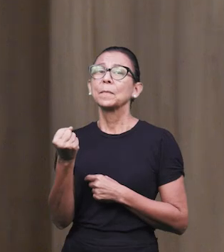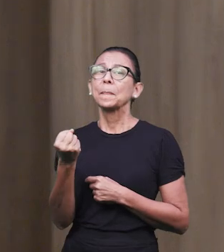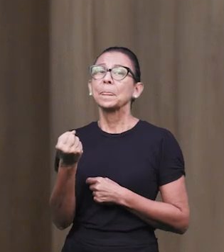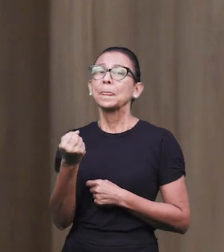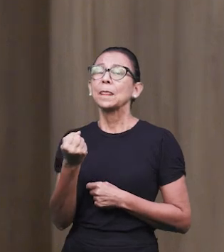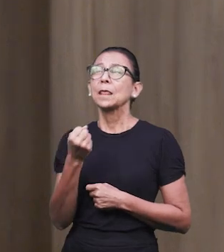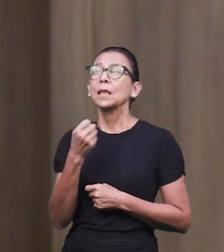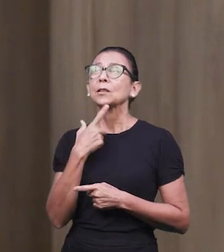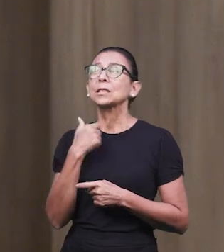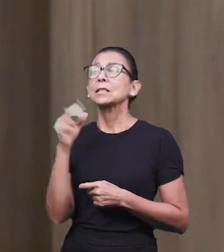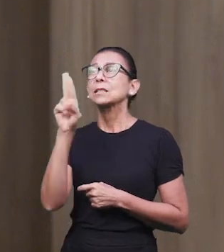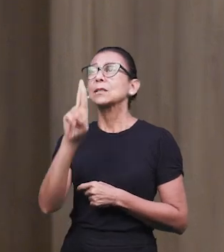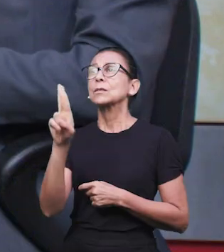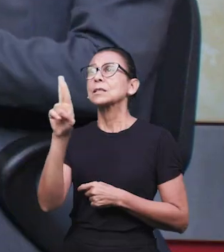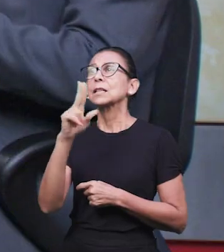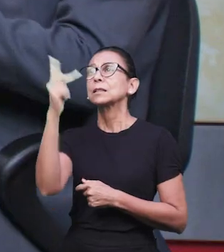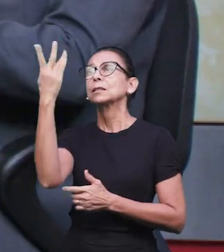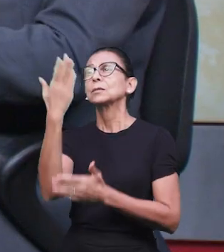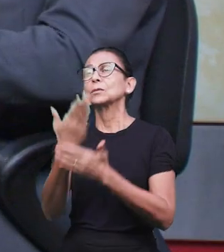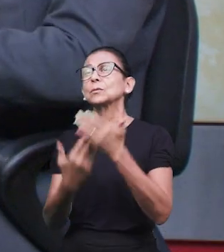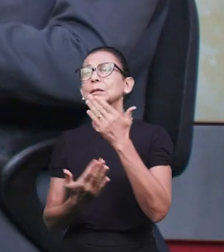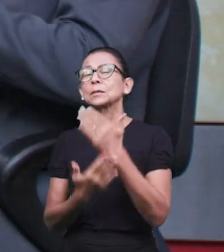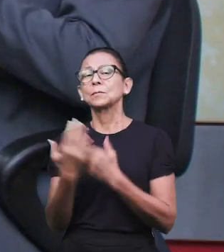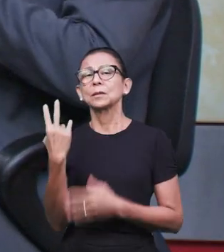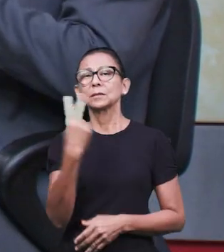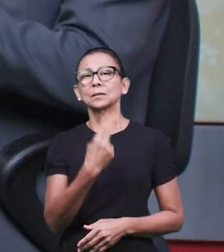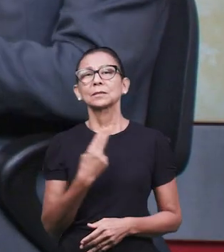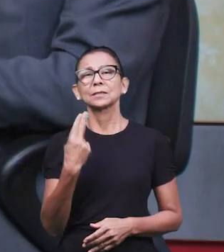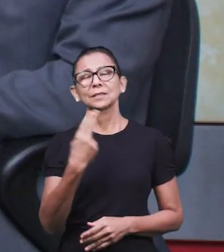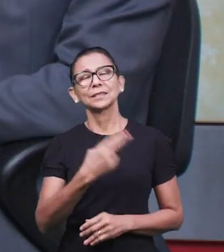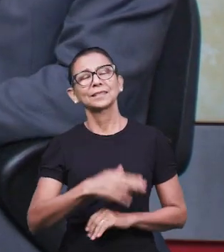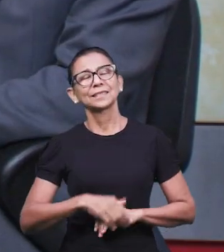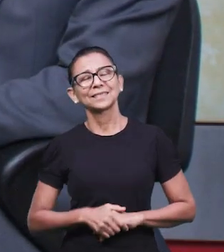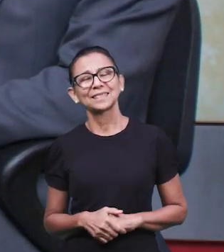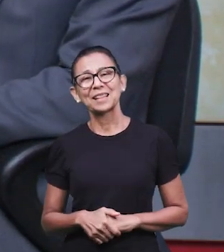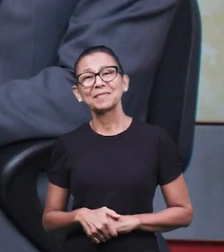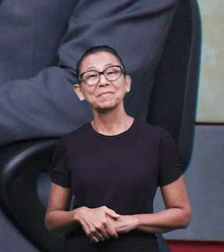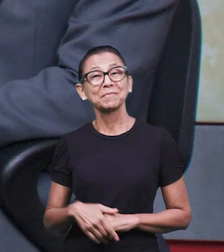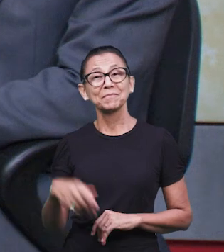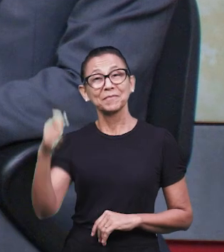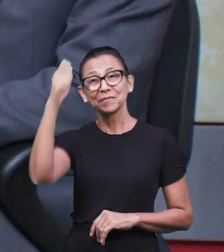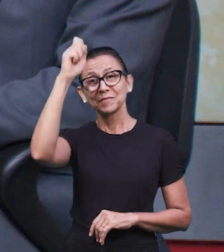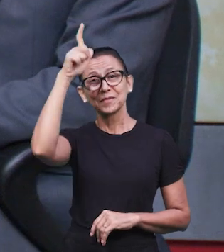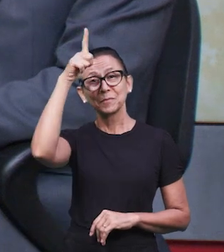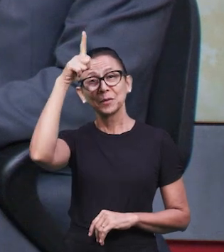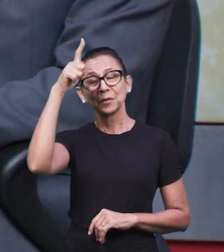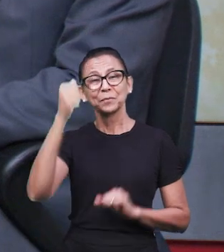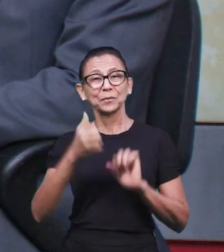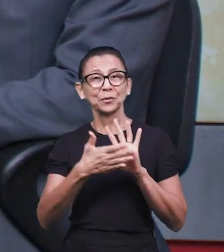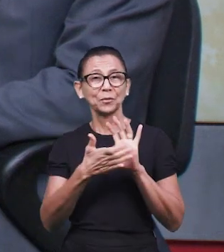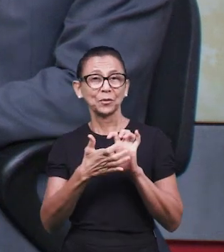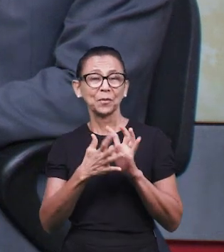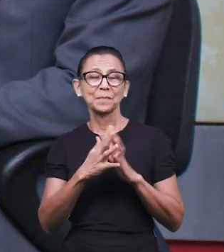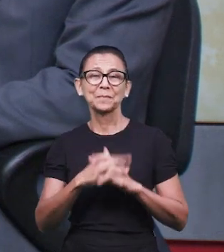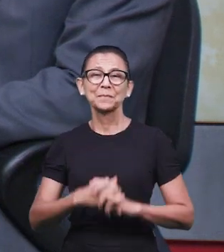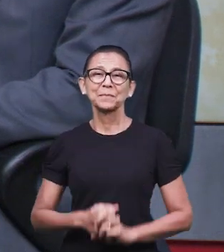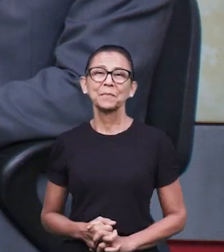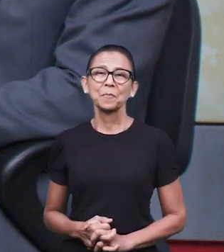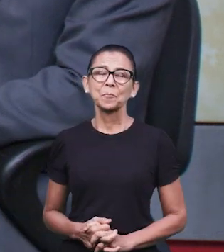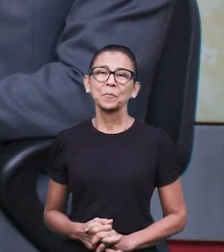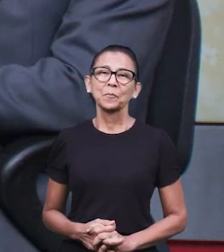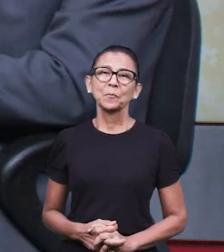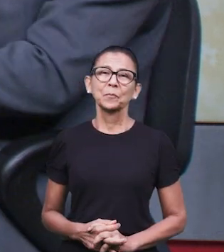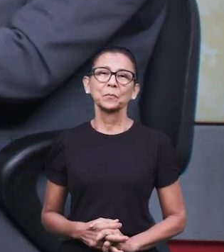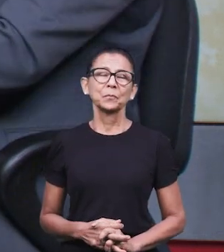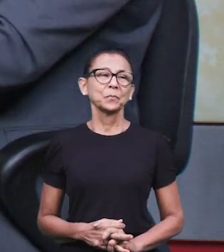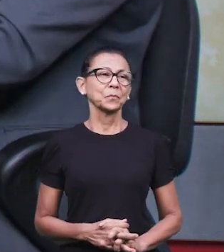era a resposta do Senhor para ele, né? E aí veio o consolo, ele glorificou o Senhor. Melhor coisa que existe, glória a Jesus. Marcelo, a gente